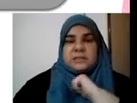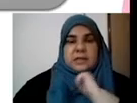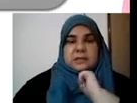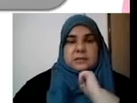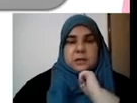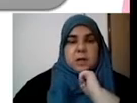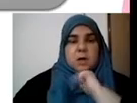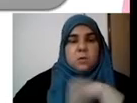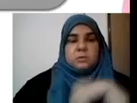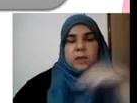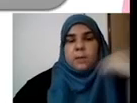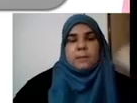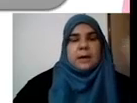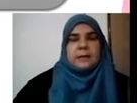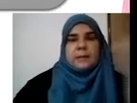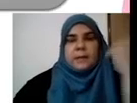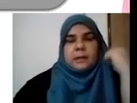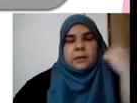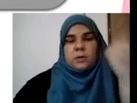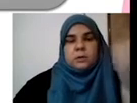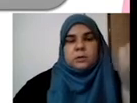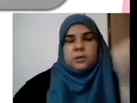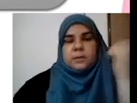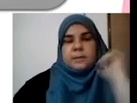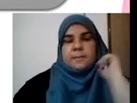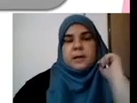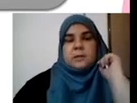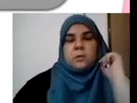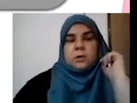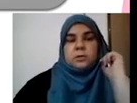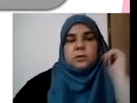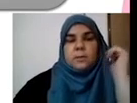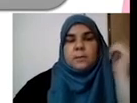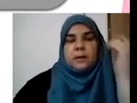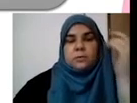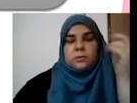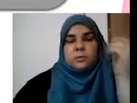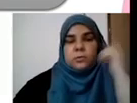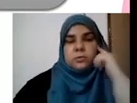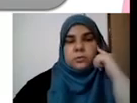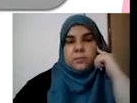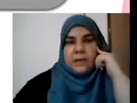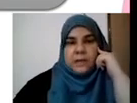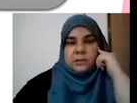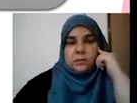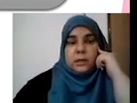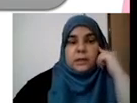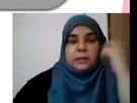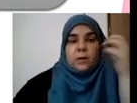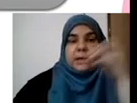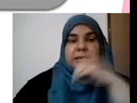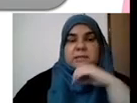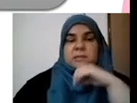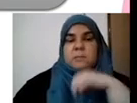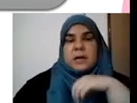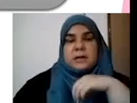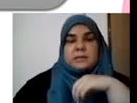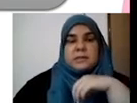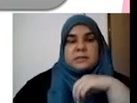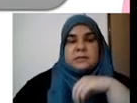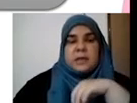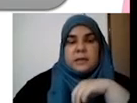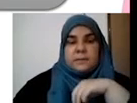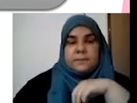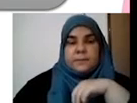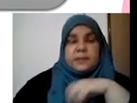marcas de nascença. Um tem uma marca na barriga, o outro tem uma na perna, o outro tem uma marca no braço. Então, essas marcas